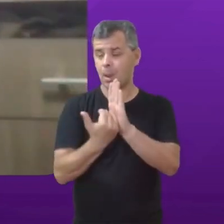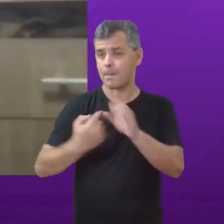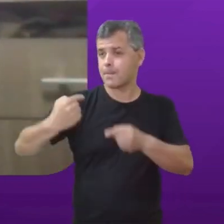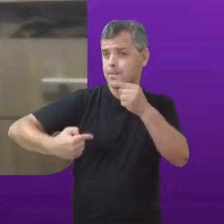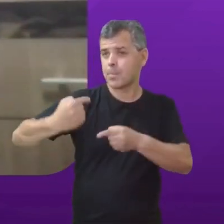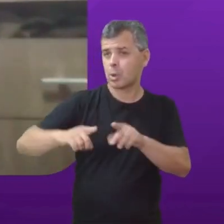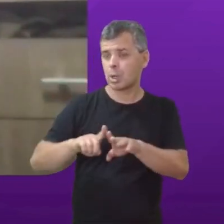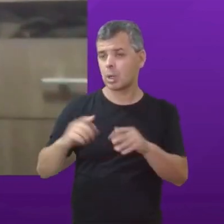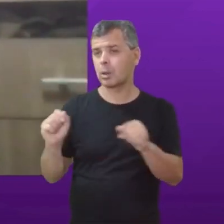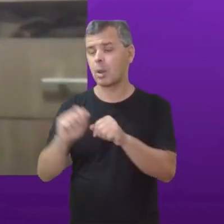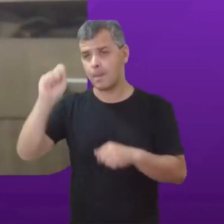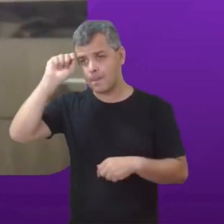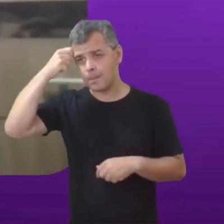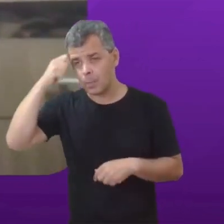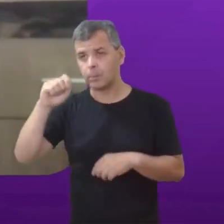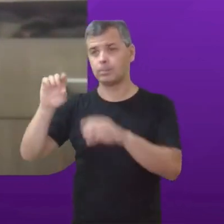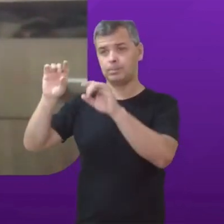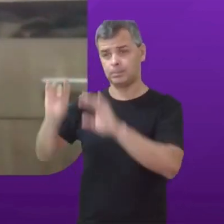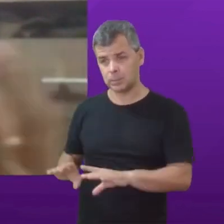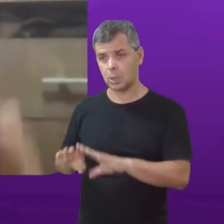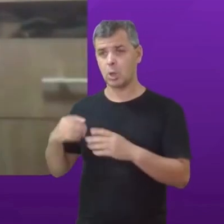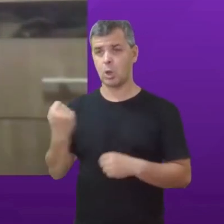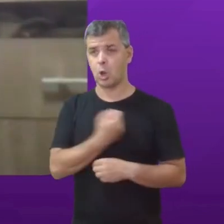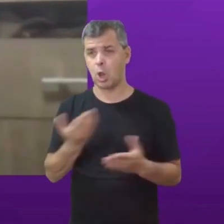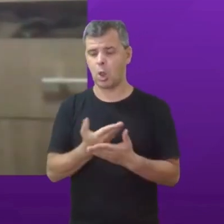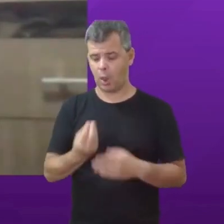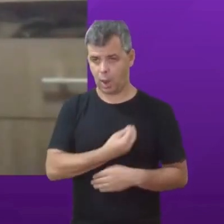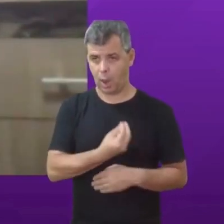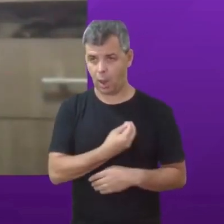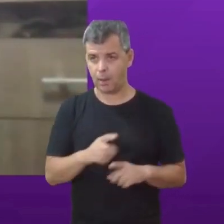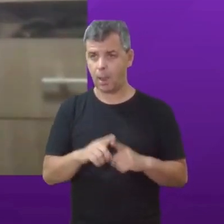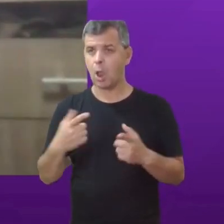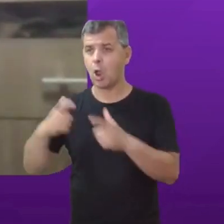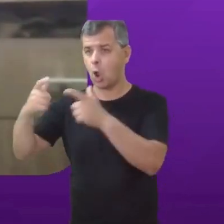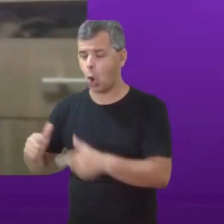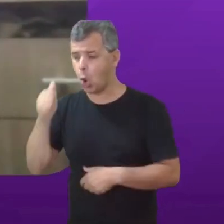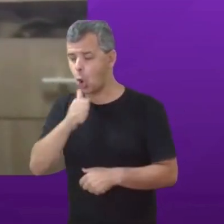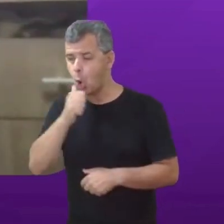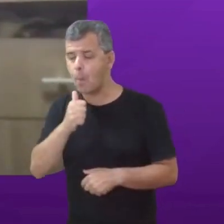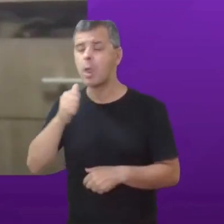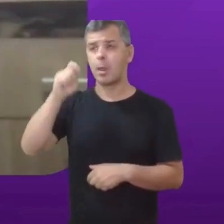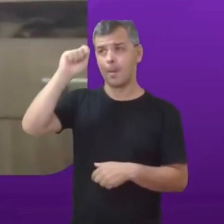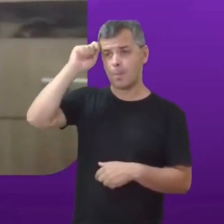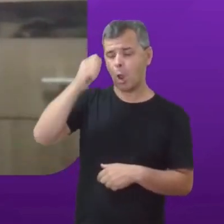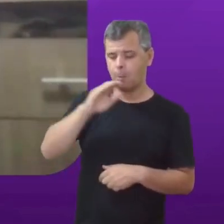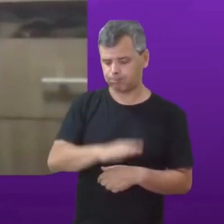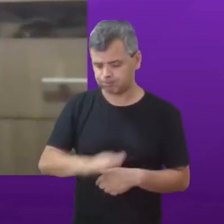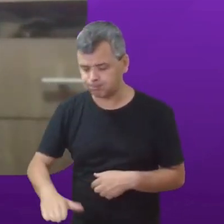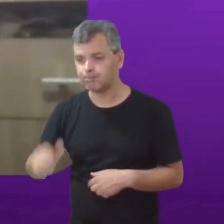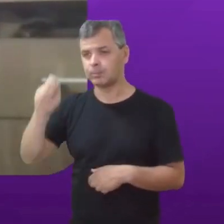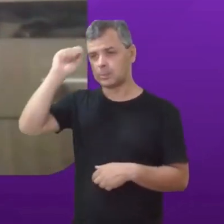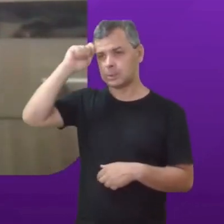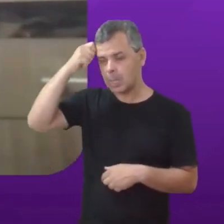mulheres negras em específico. Então, a vida de outras mulheres negras, de homens negros, de crianças negras, cujo